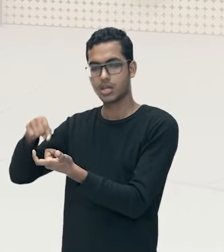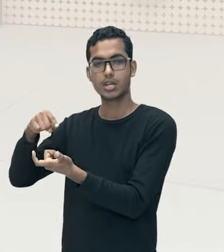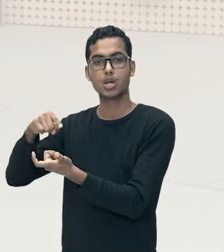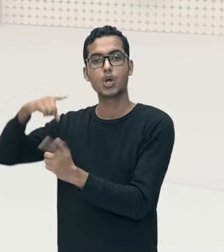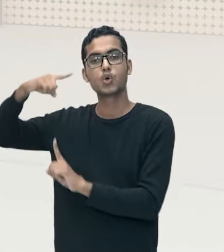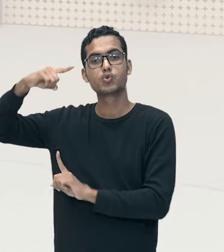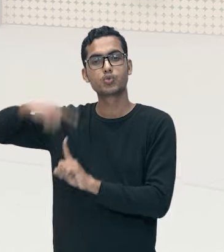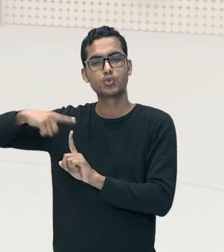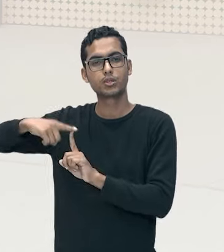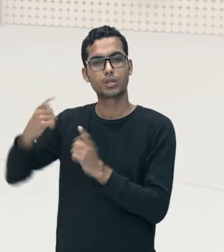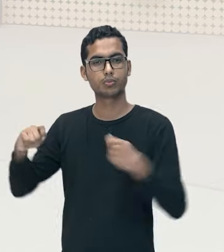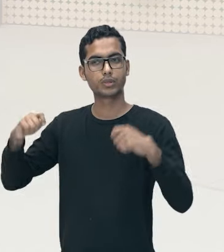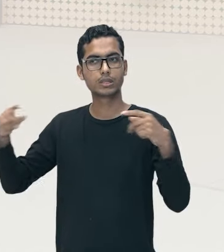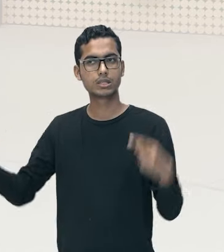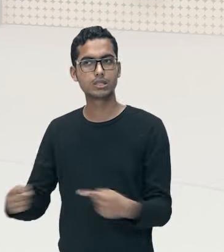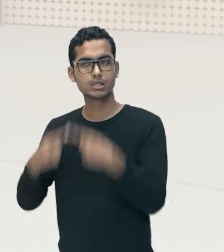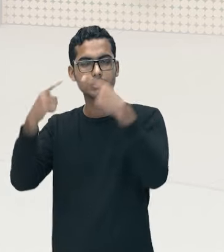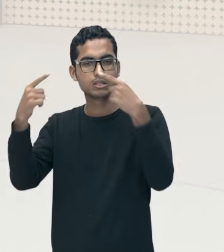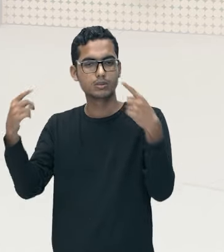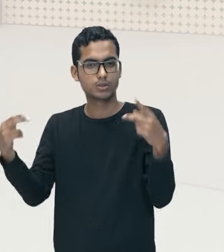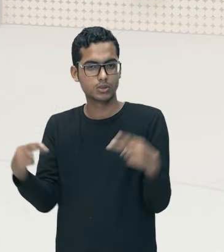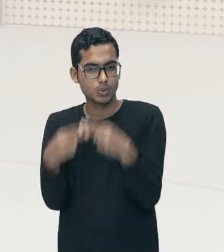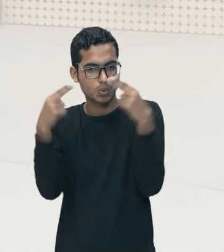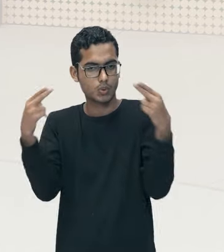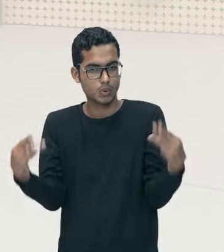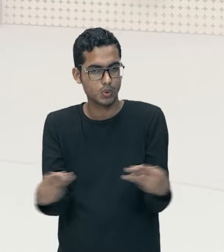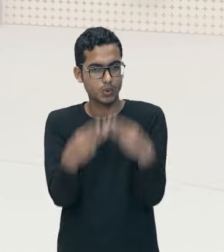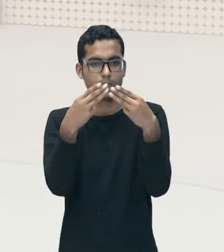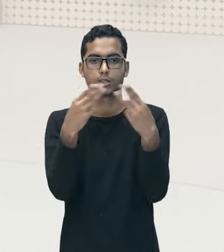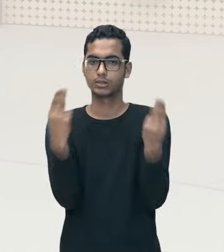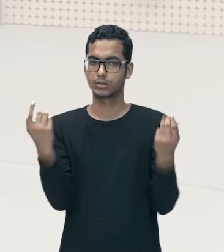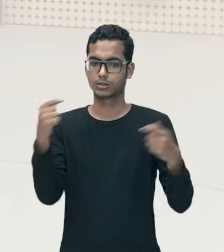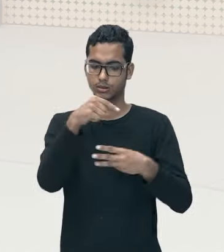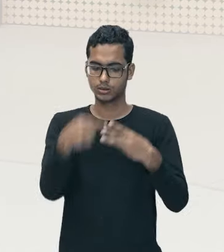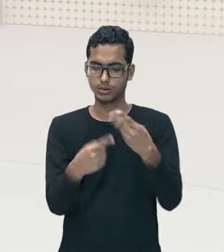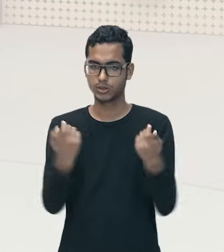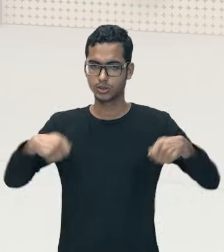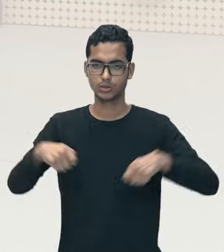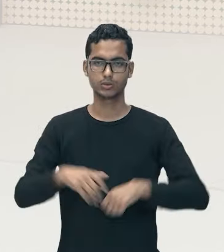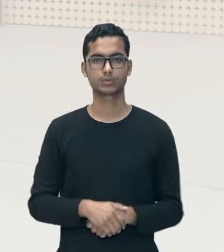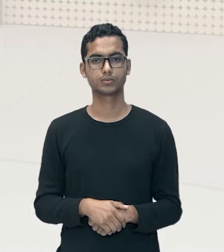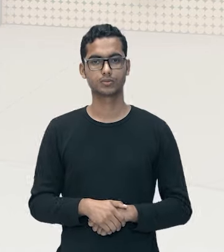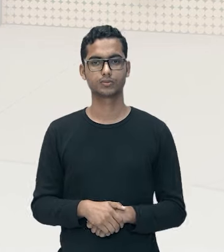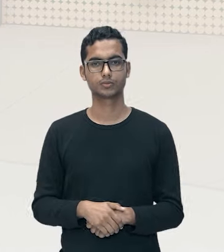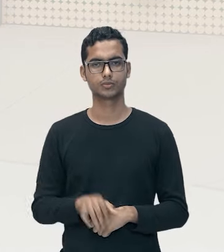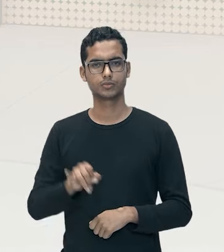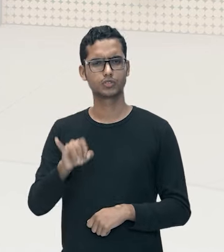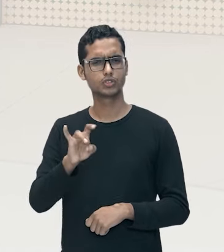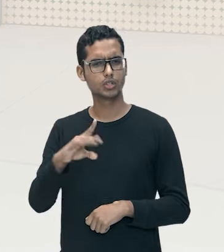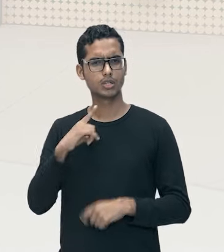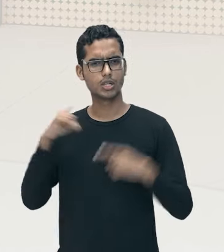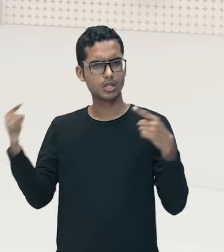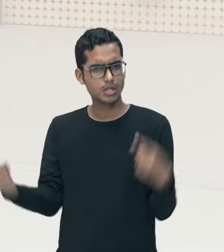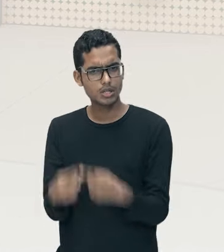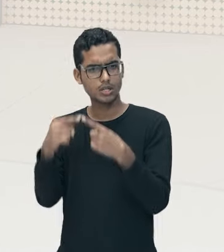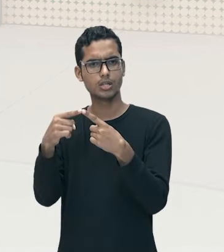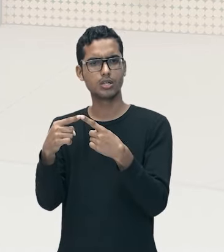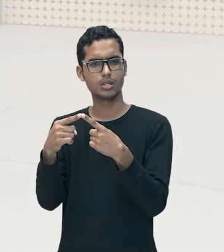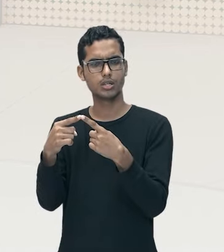simples dupla ou tripla não esqueçam que tem essas três possibilidades se só tem ligações simples só o tracinho